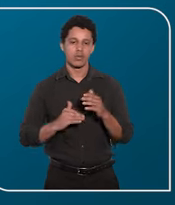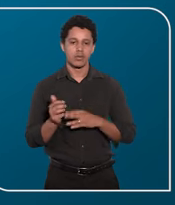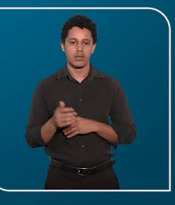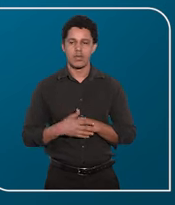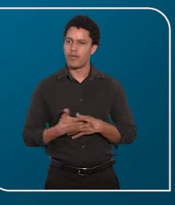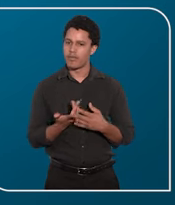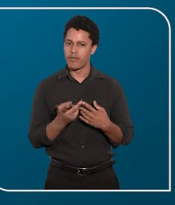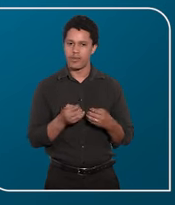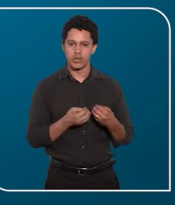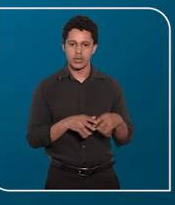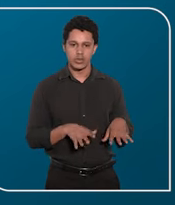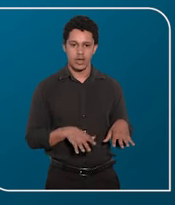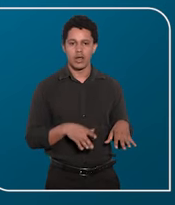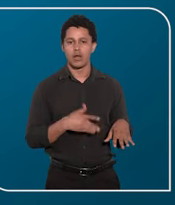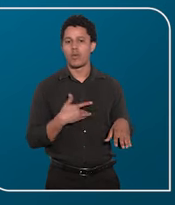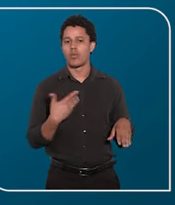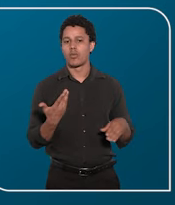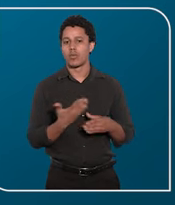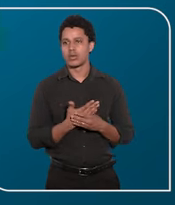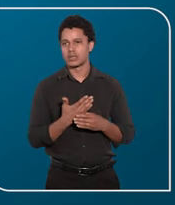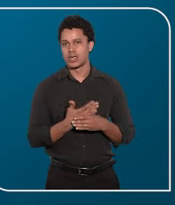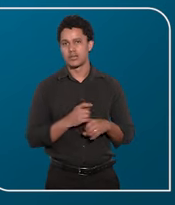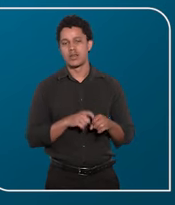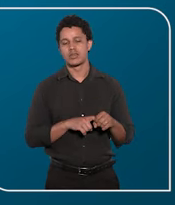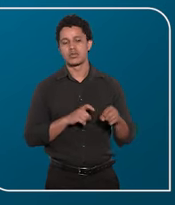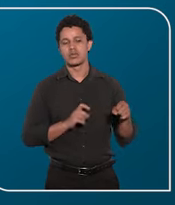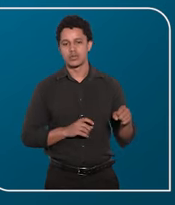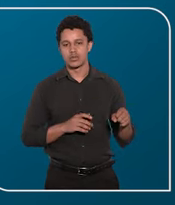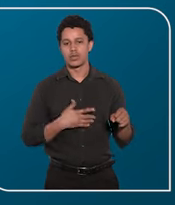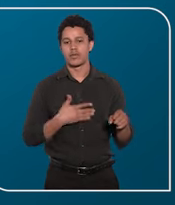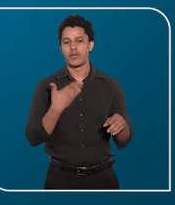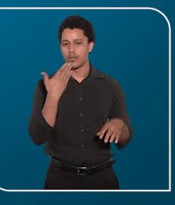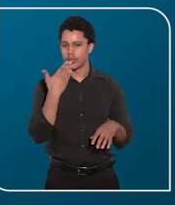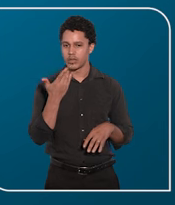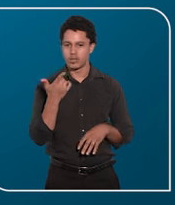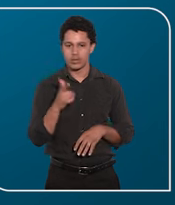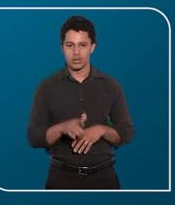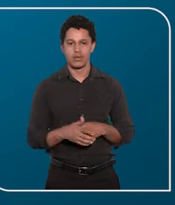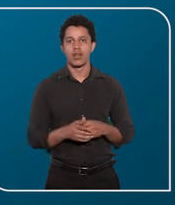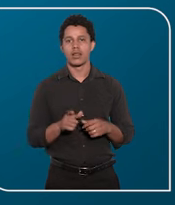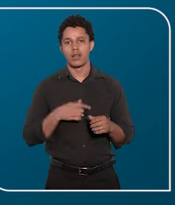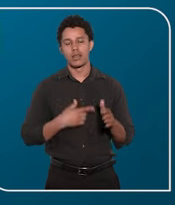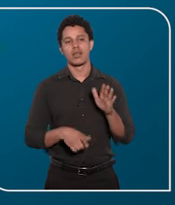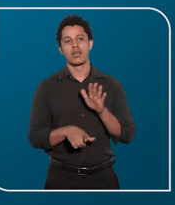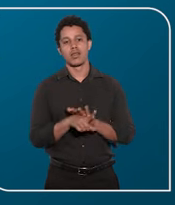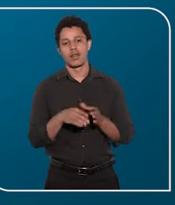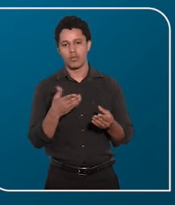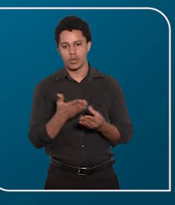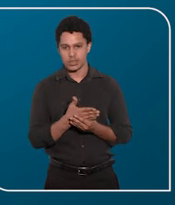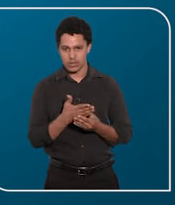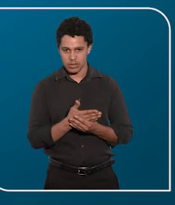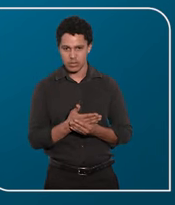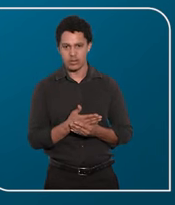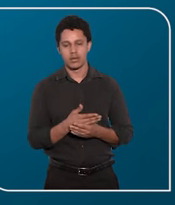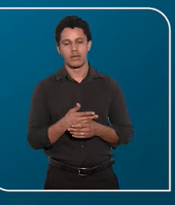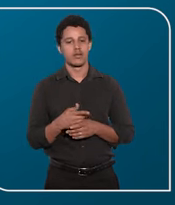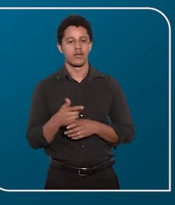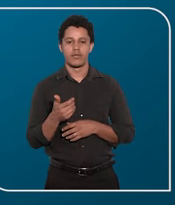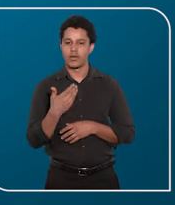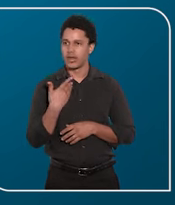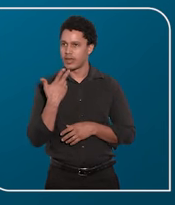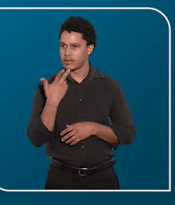prejudicado? O processo vai ser suspenso e ele vai ser intimado, isso está na legislação processual, vai ser intimado